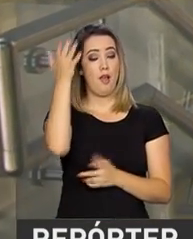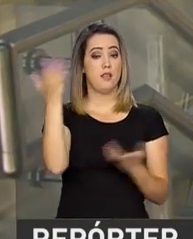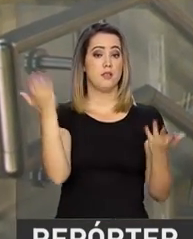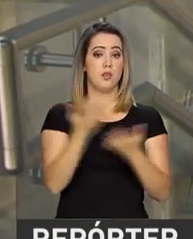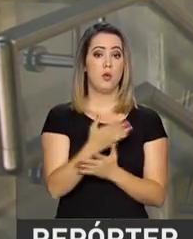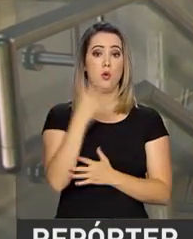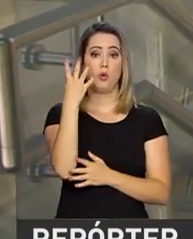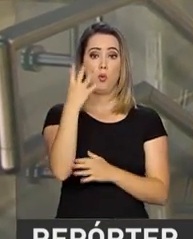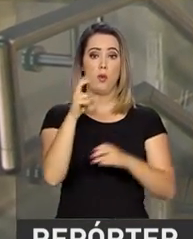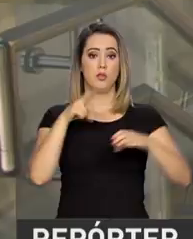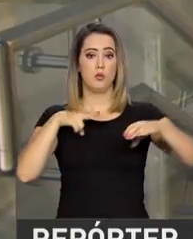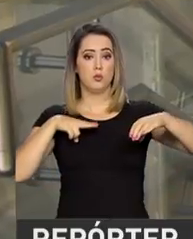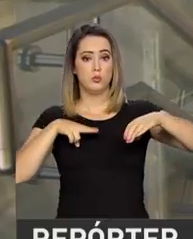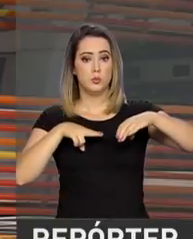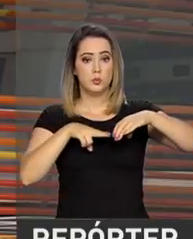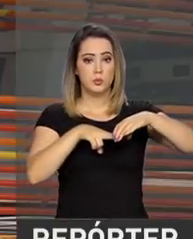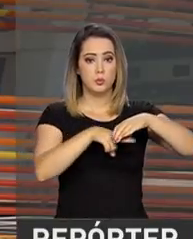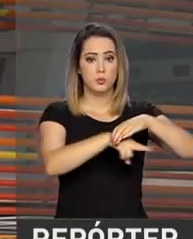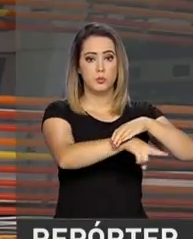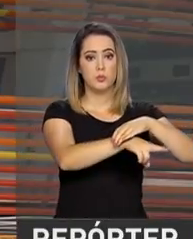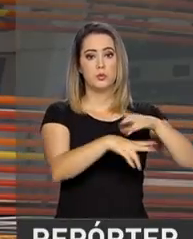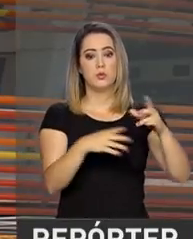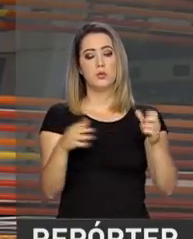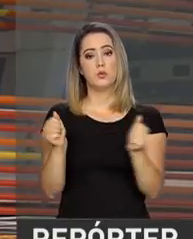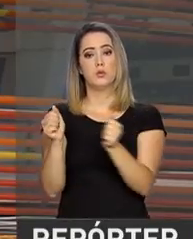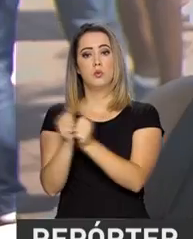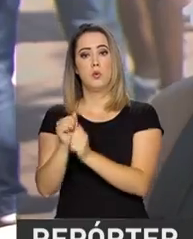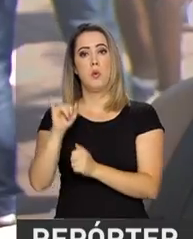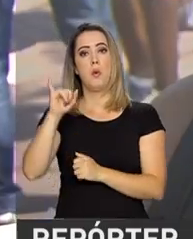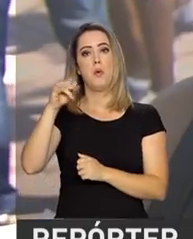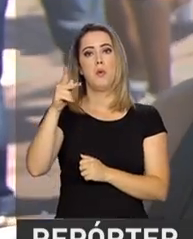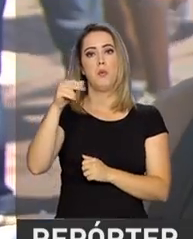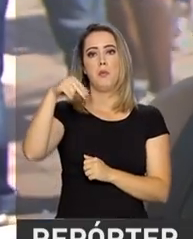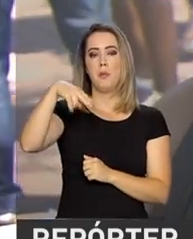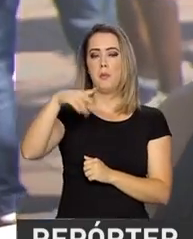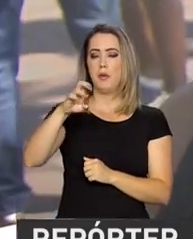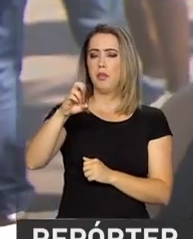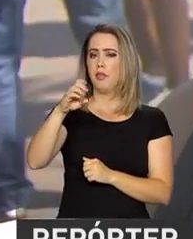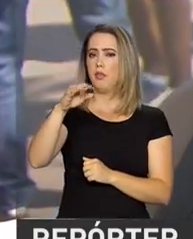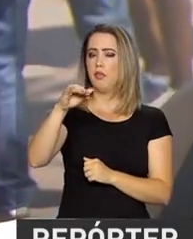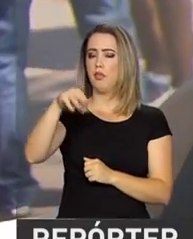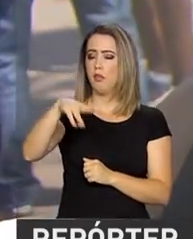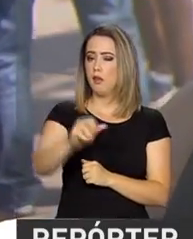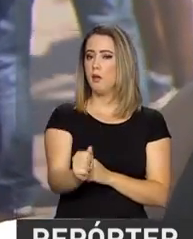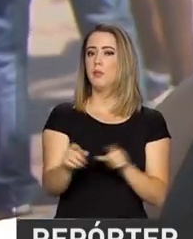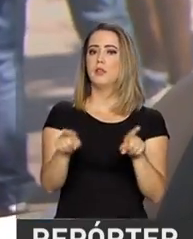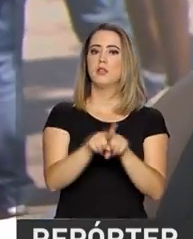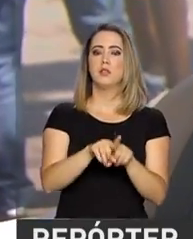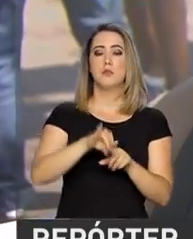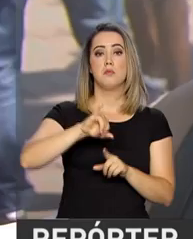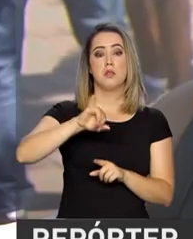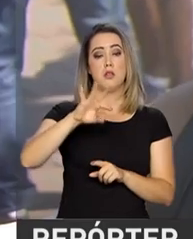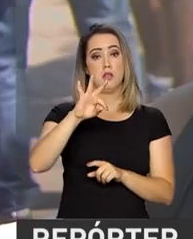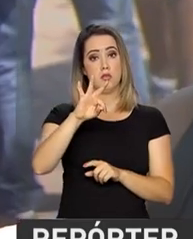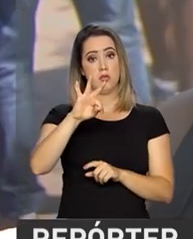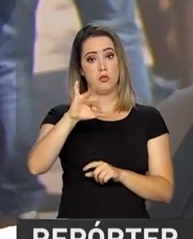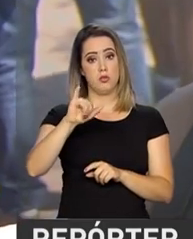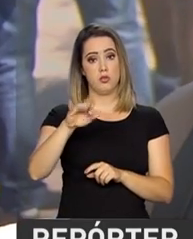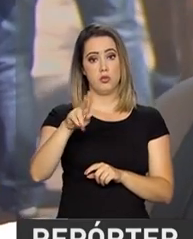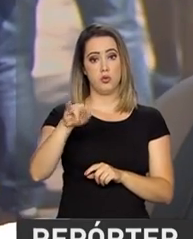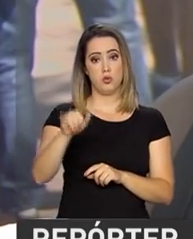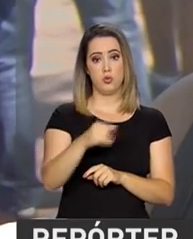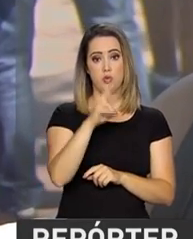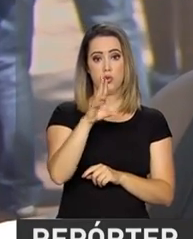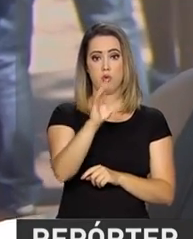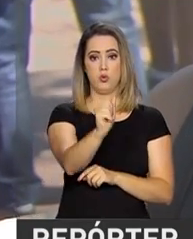metrô, que liga Ipanema, na Zona Sul, até a Barra da Tijuca. Do centro até aqui, no caso, 30, 40 minutos, é bem